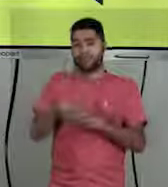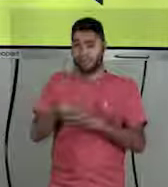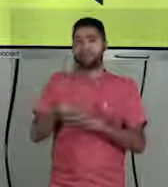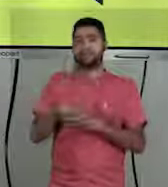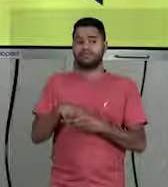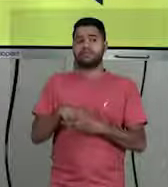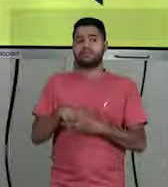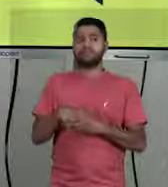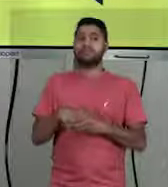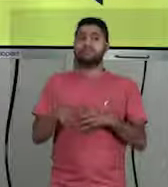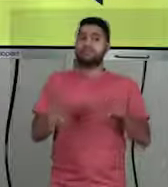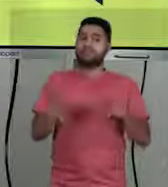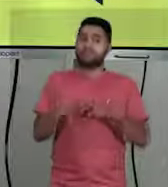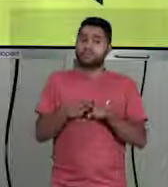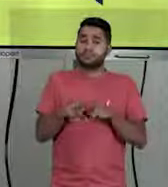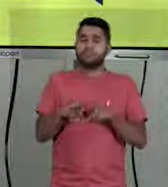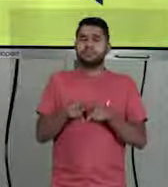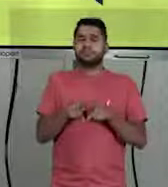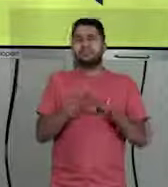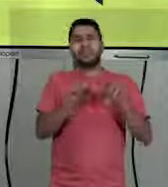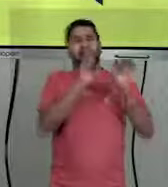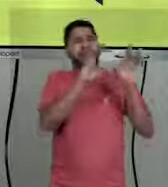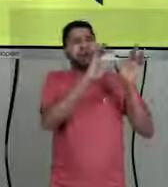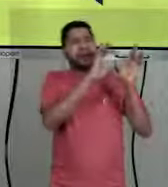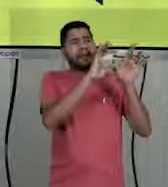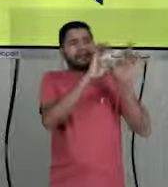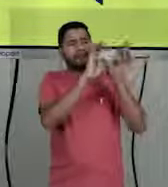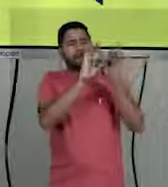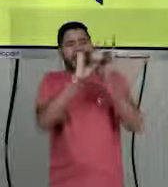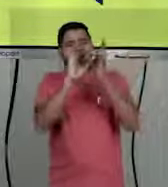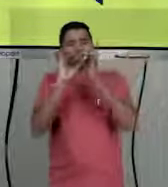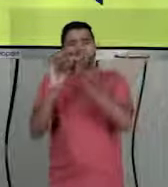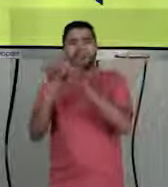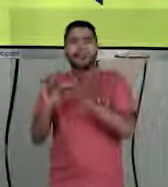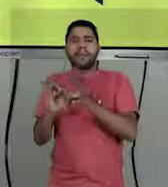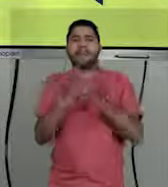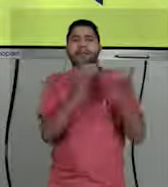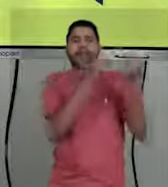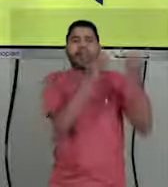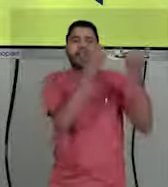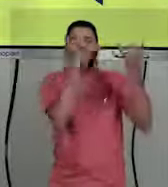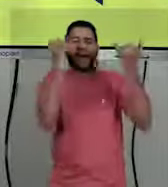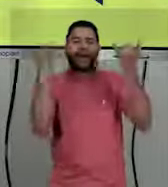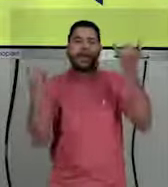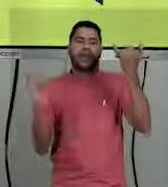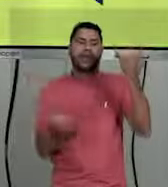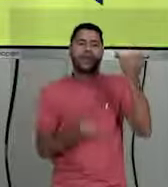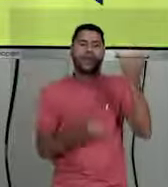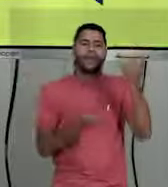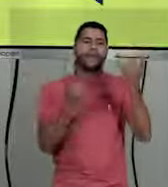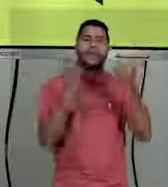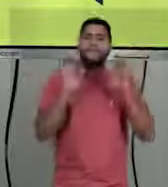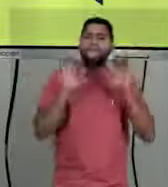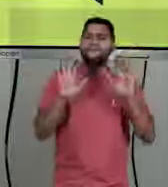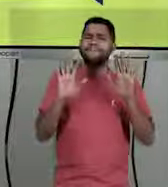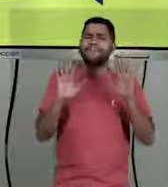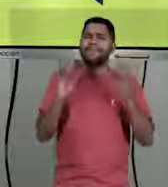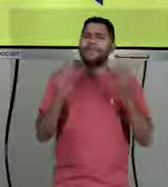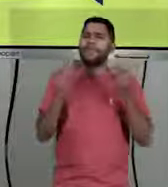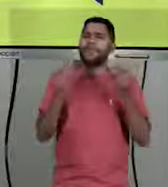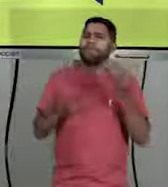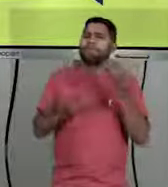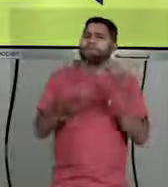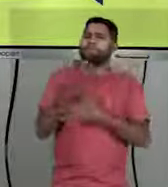E nela, toda a fiação está passando a corrente elétrica. Mas como que essa corrente é